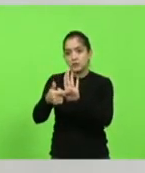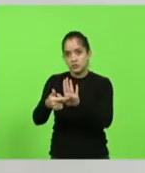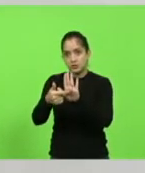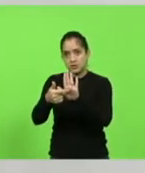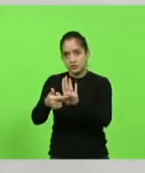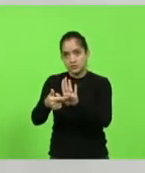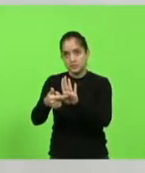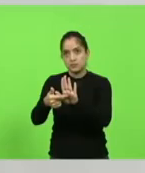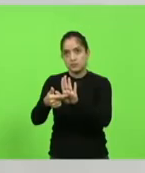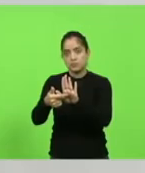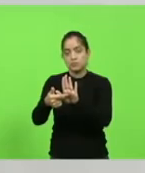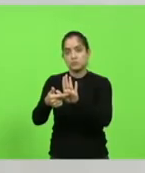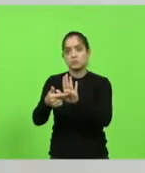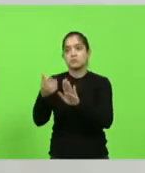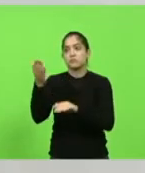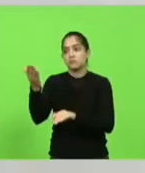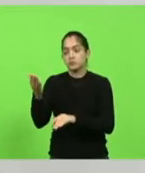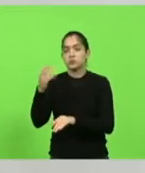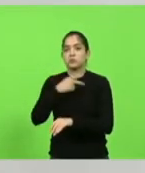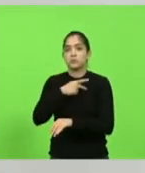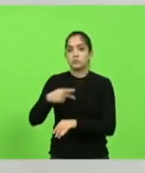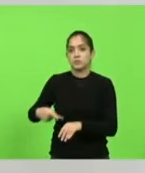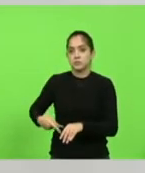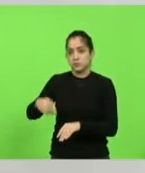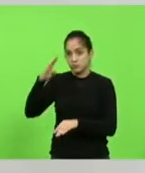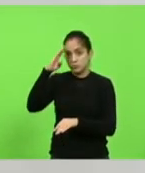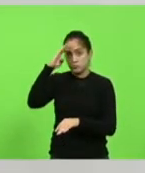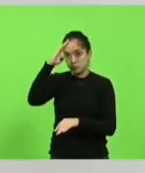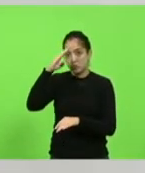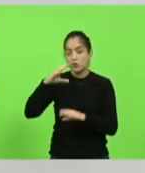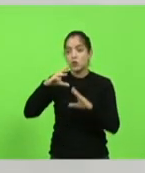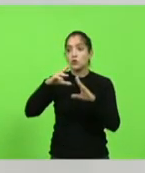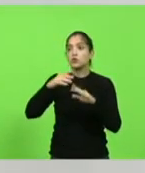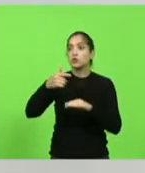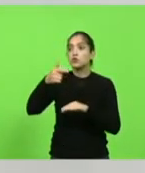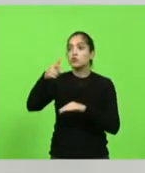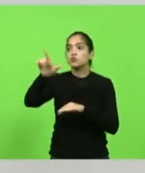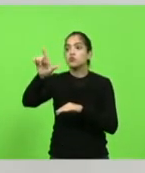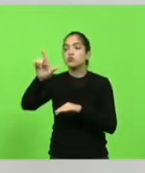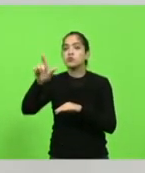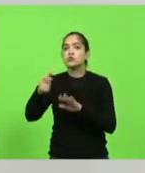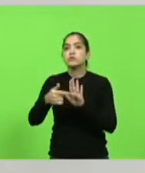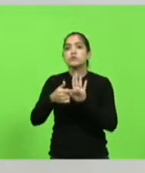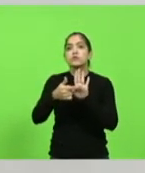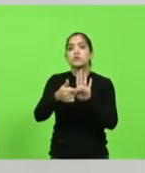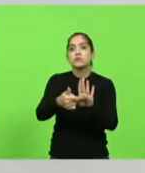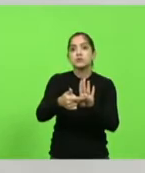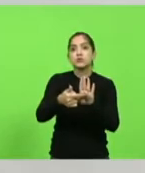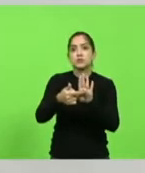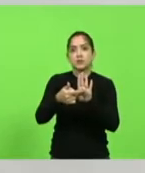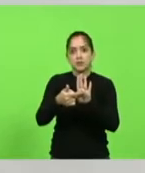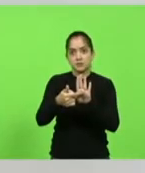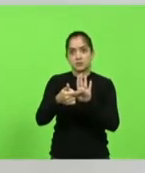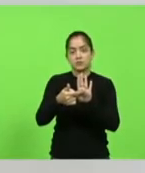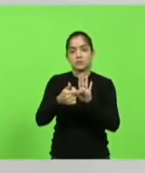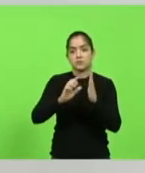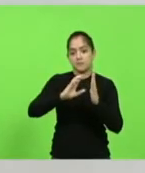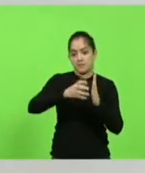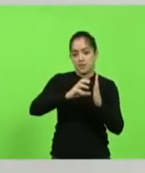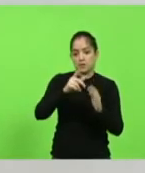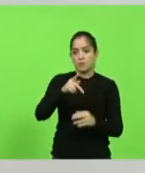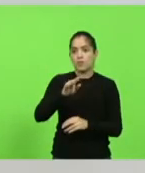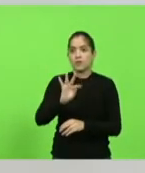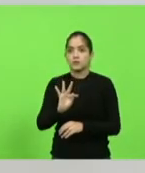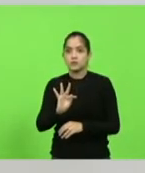do presidente Bolsonaro. Todos os outros foram indicados pelo Partido dos Trabalhadores,